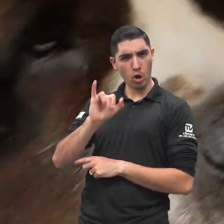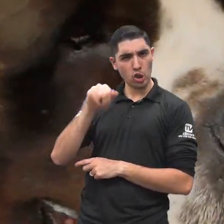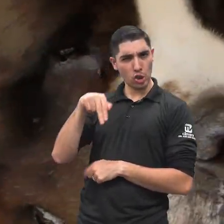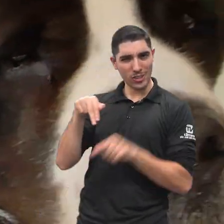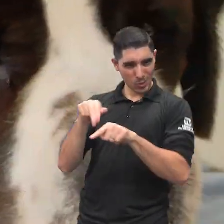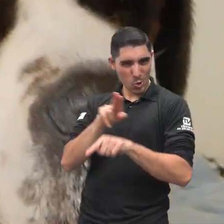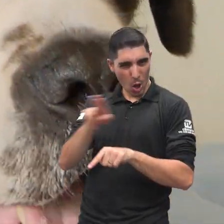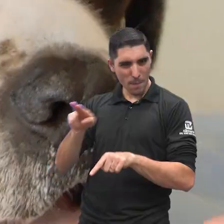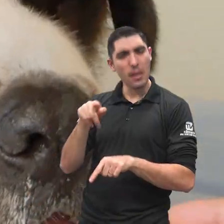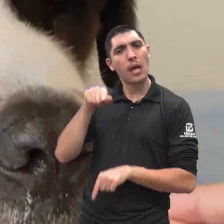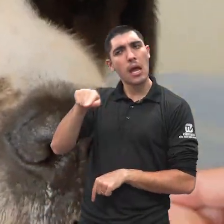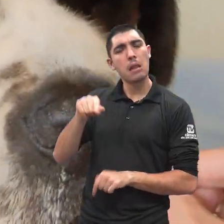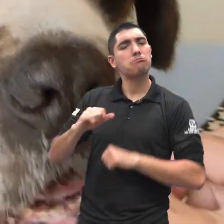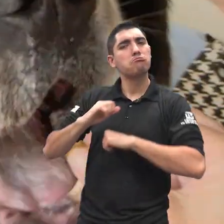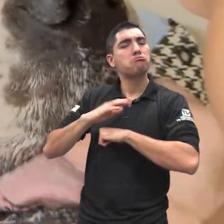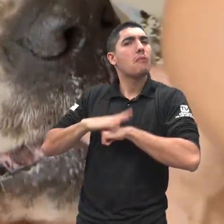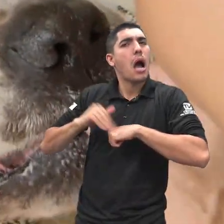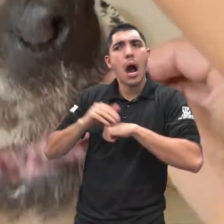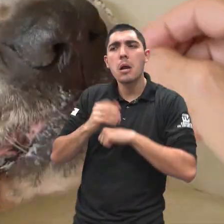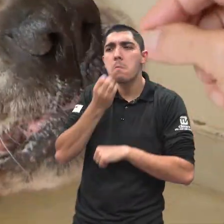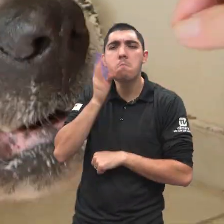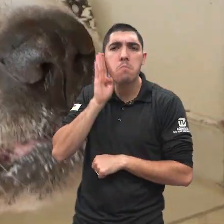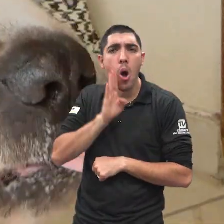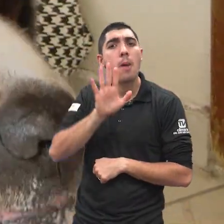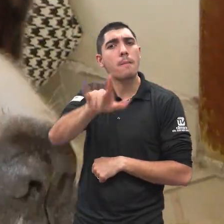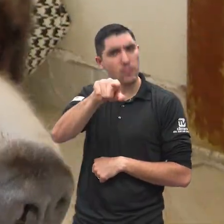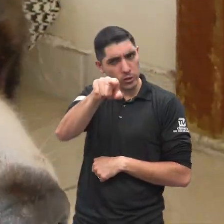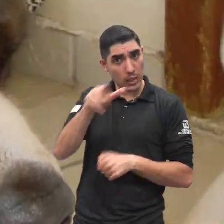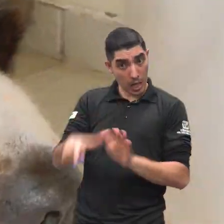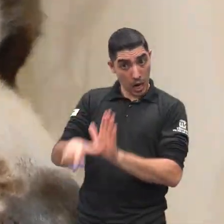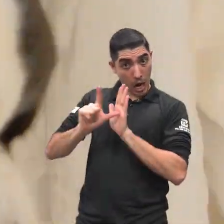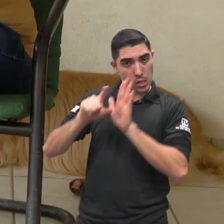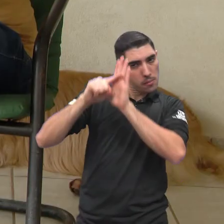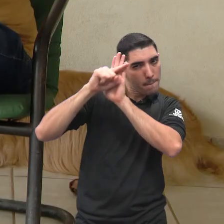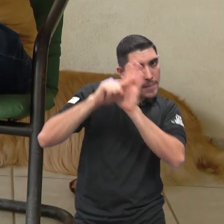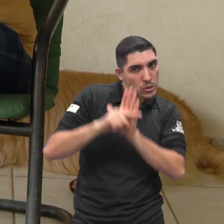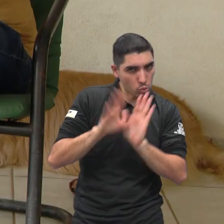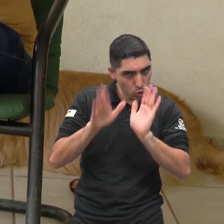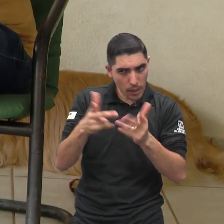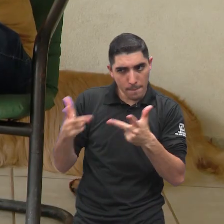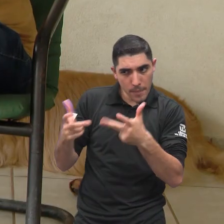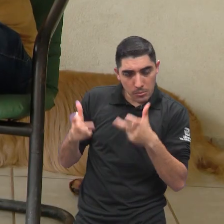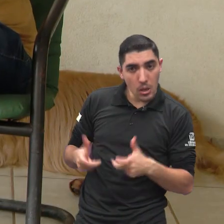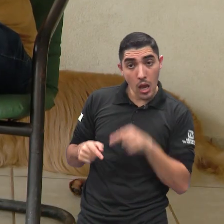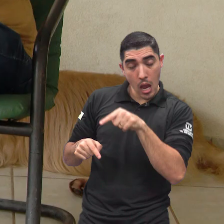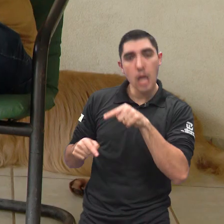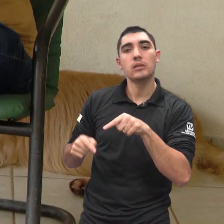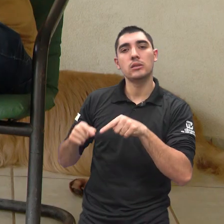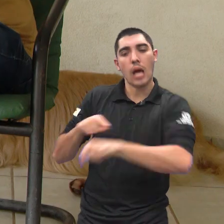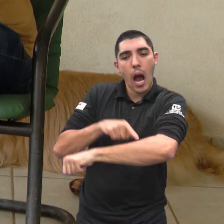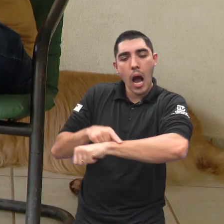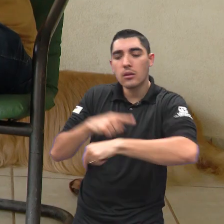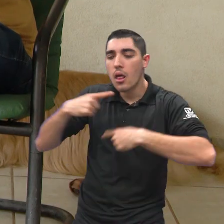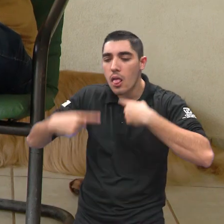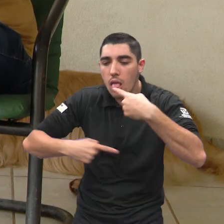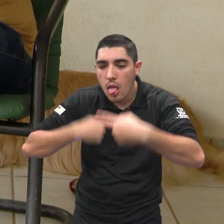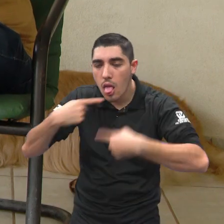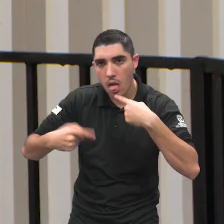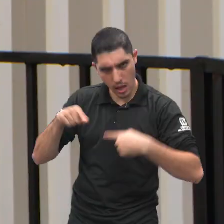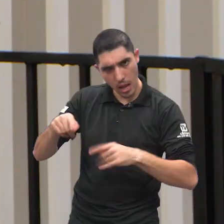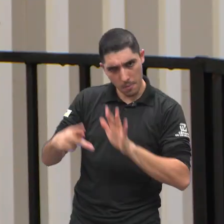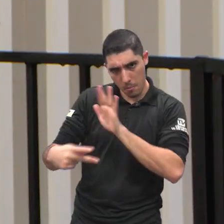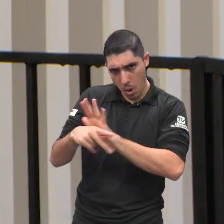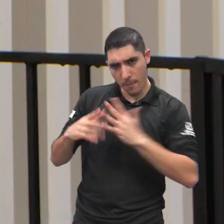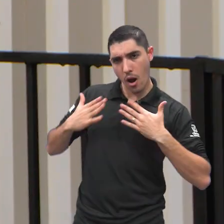super sociável. Mas é uma característica comum na raça, você que pesquisou um pouquinho antes de trazer ele para casa, São Bernardo é de fato mais